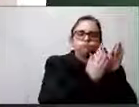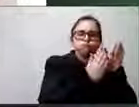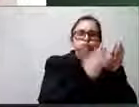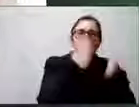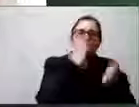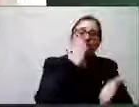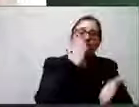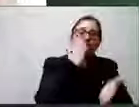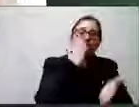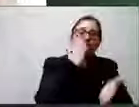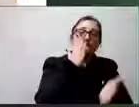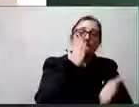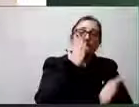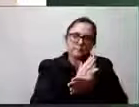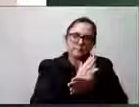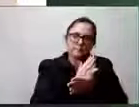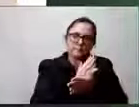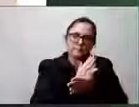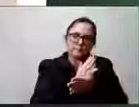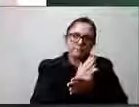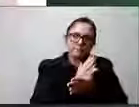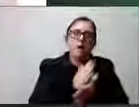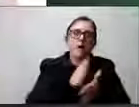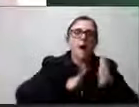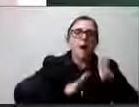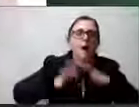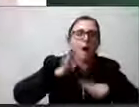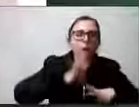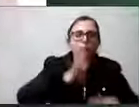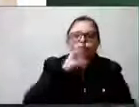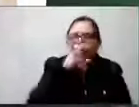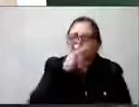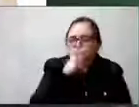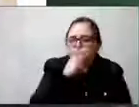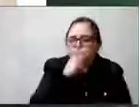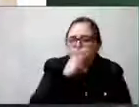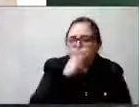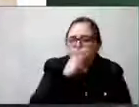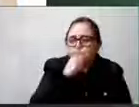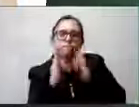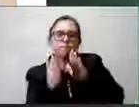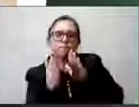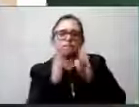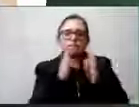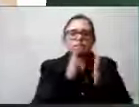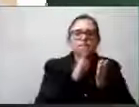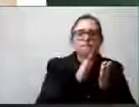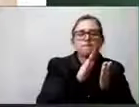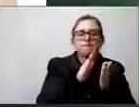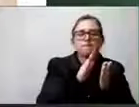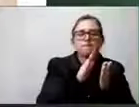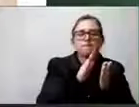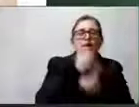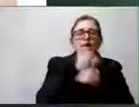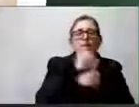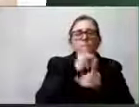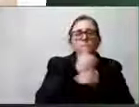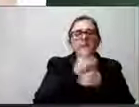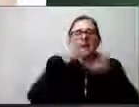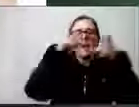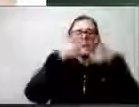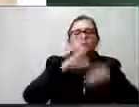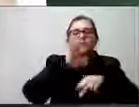que mover o côndilo lentamente para frente e para trás para encontrar a região mais